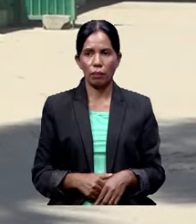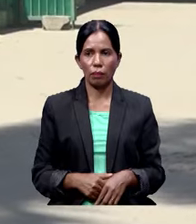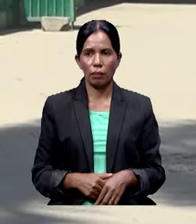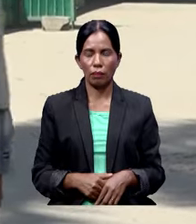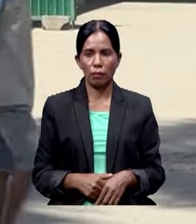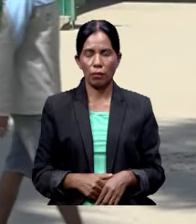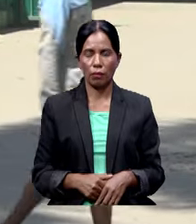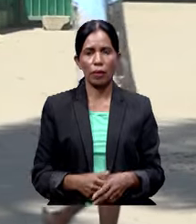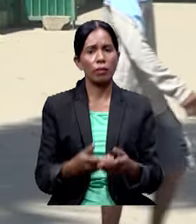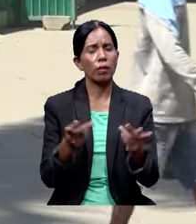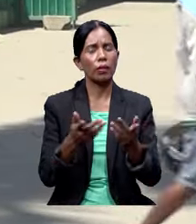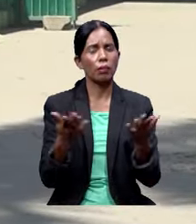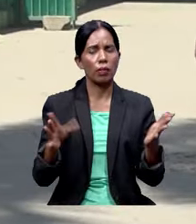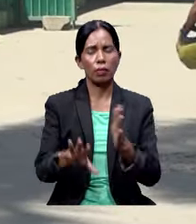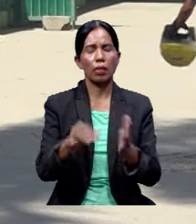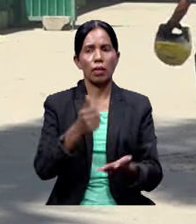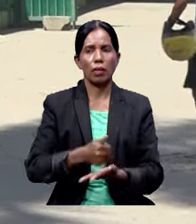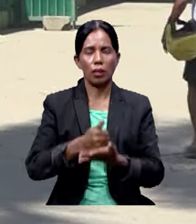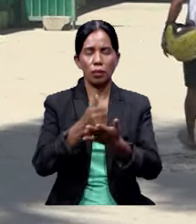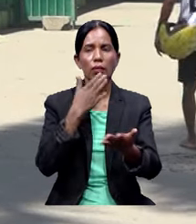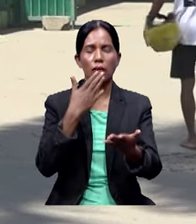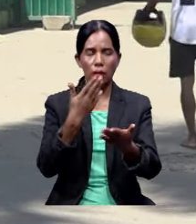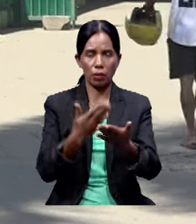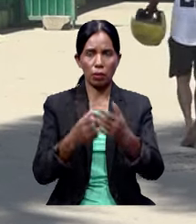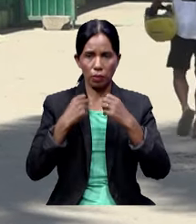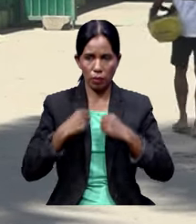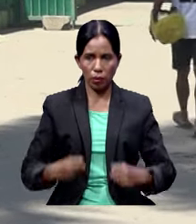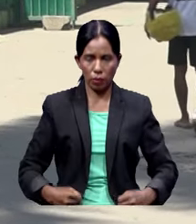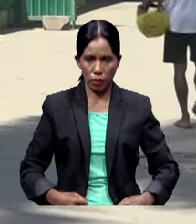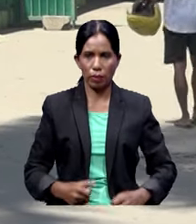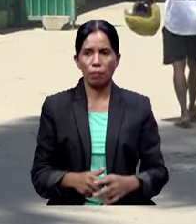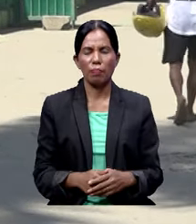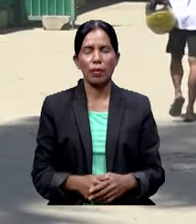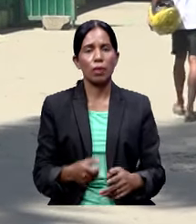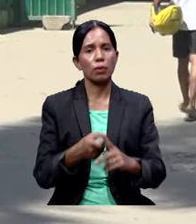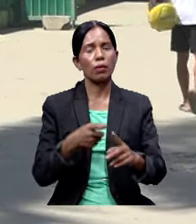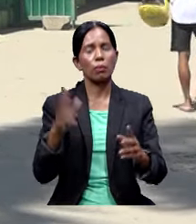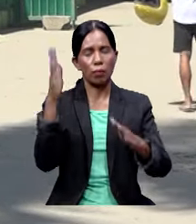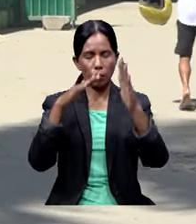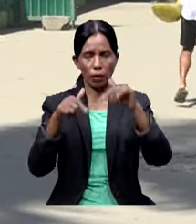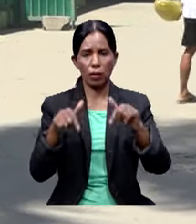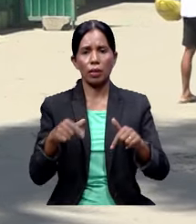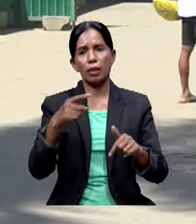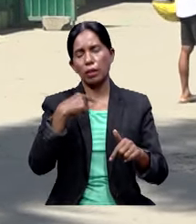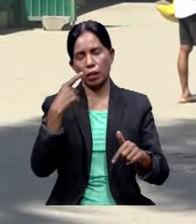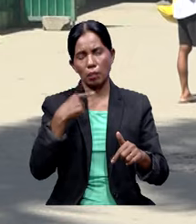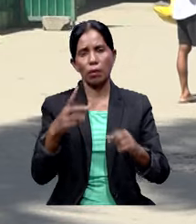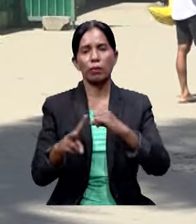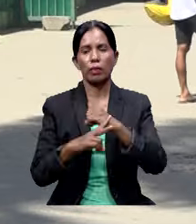E a nebelos mak bel hetan atendimento e janebe adequado ba saúde. O se problema ne e janebe mak sai